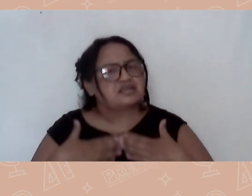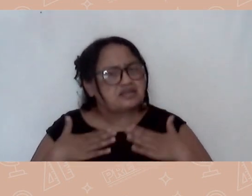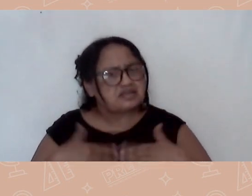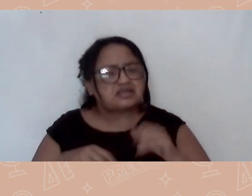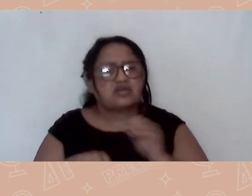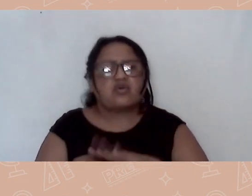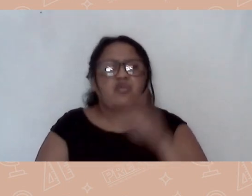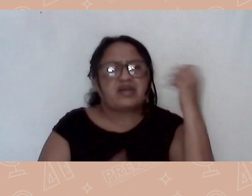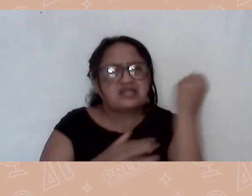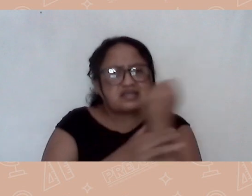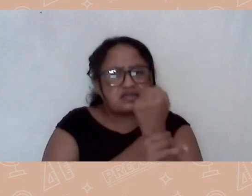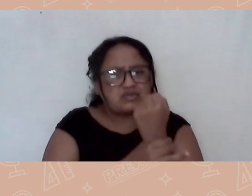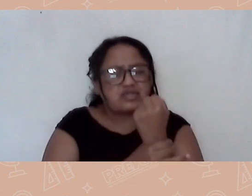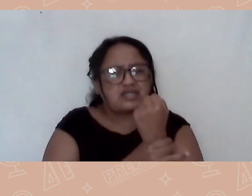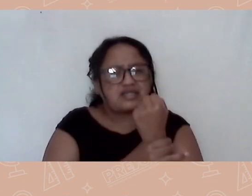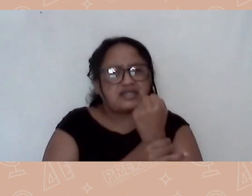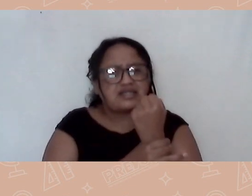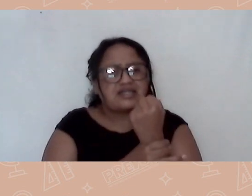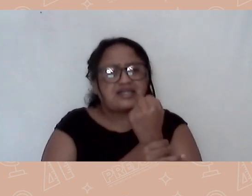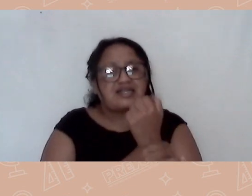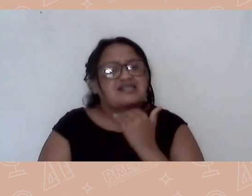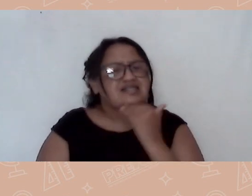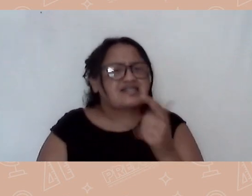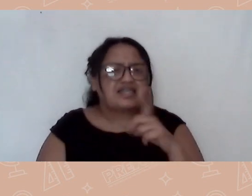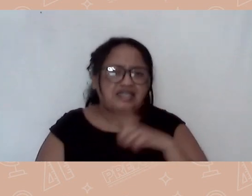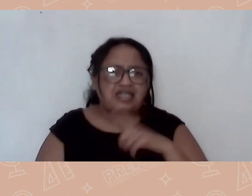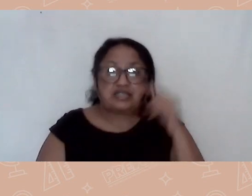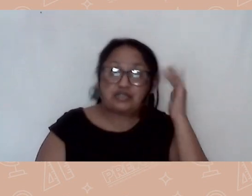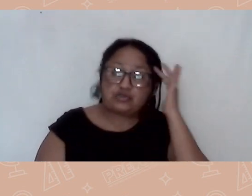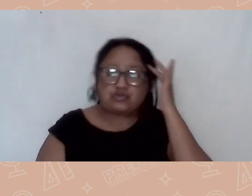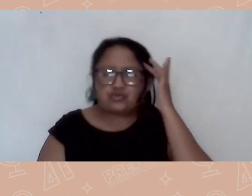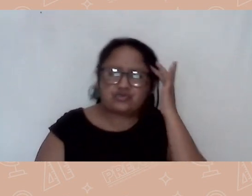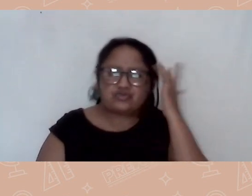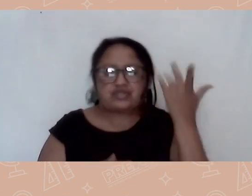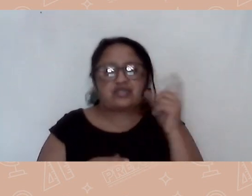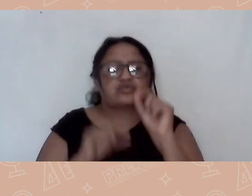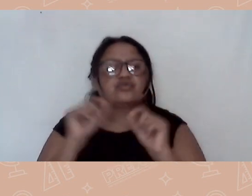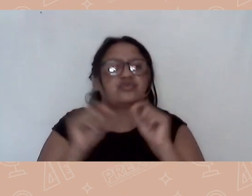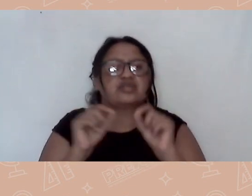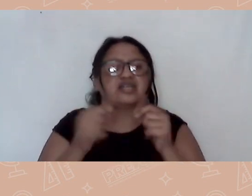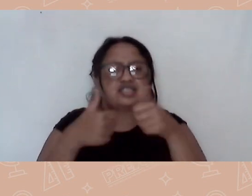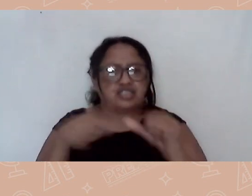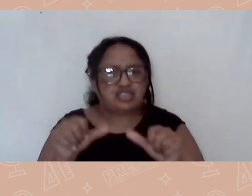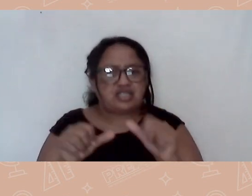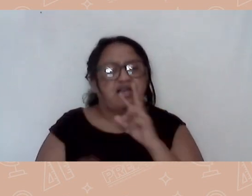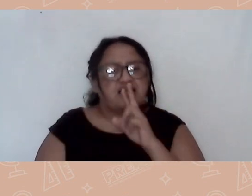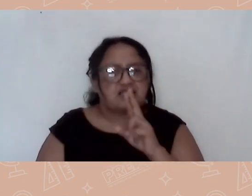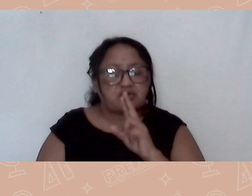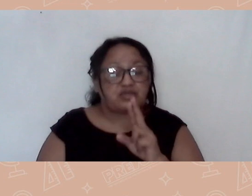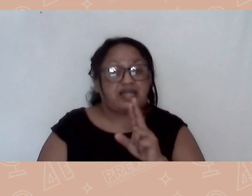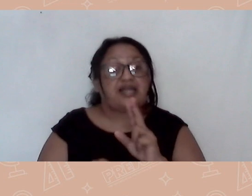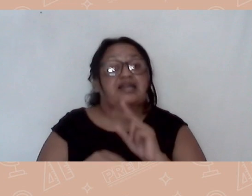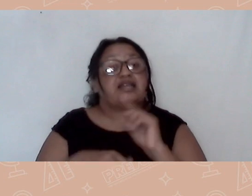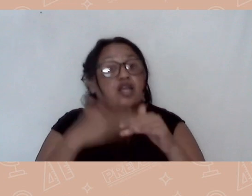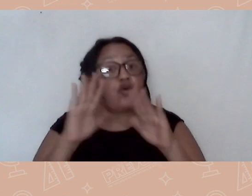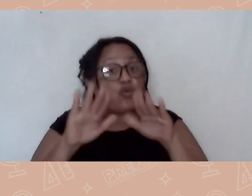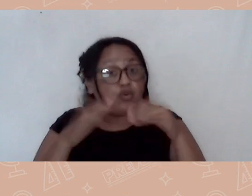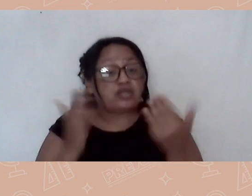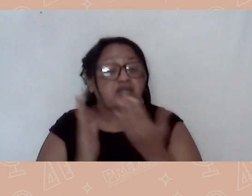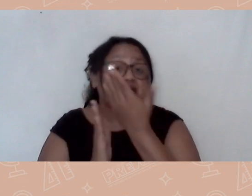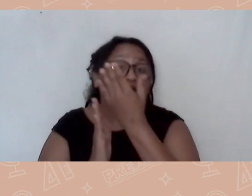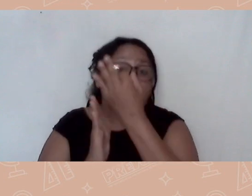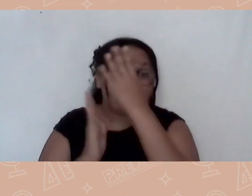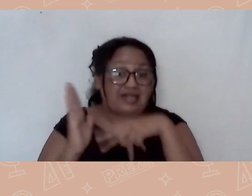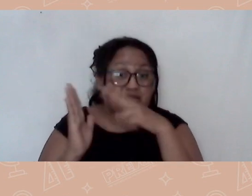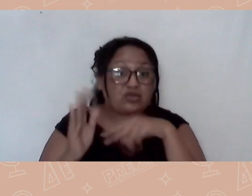segurança sem terem dúvidas daquilo que vocês estão respondendo e a partir dessa leitura mais consciente tá bom